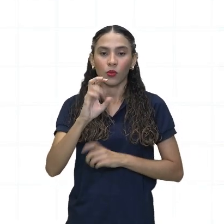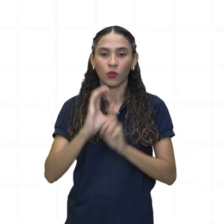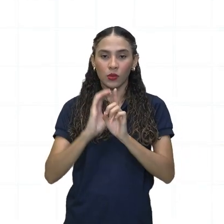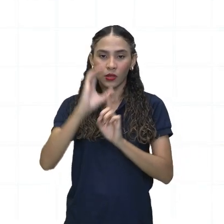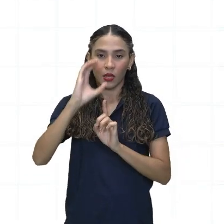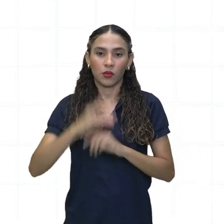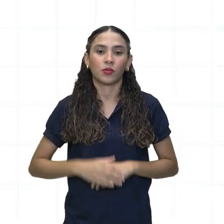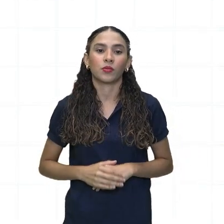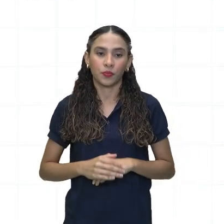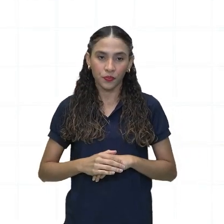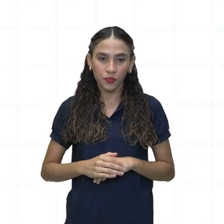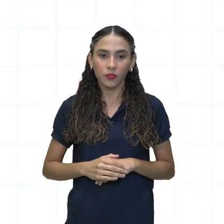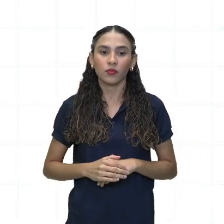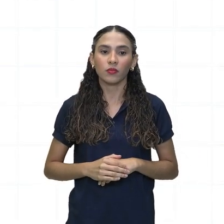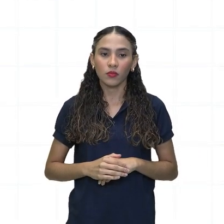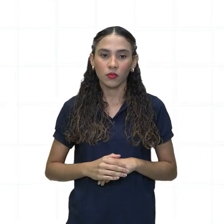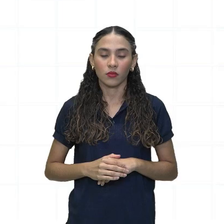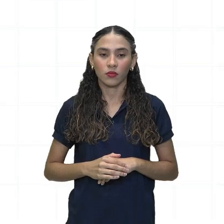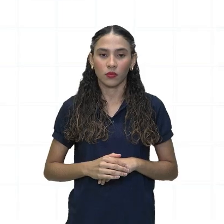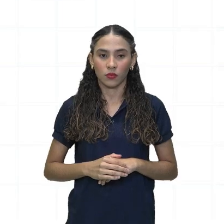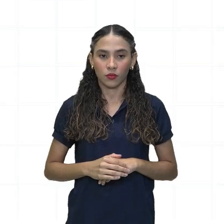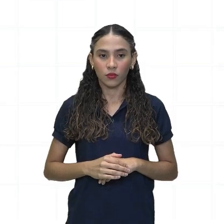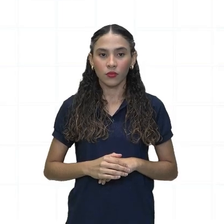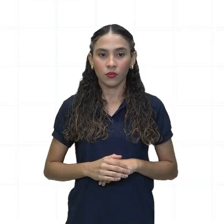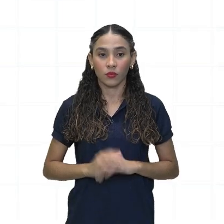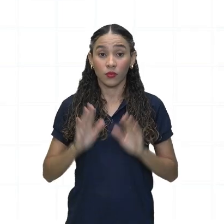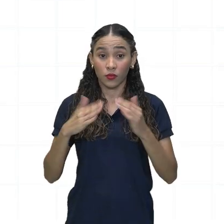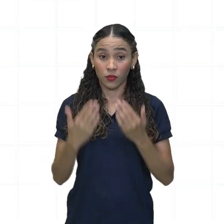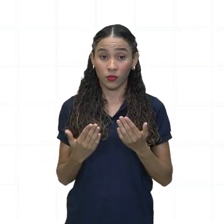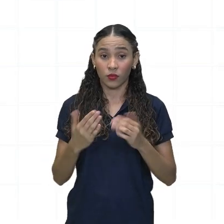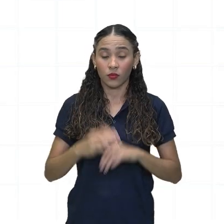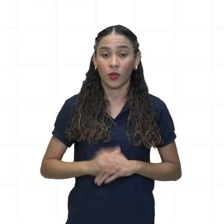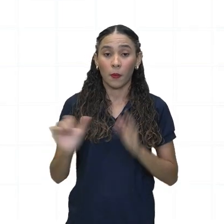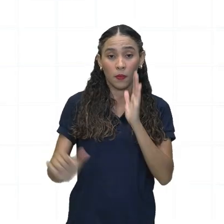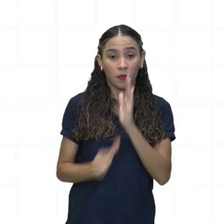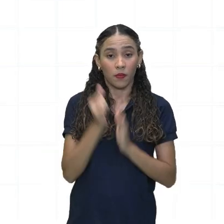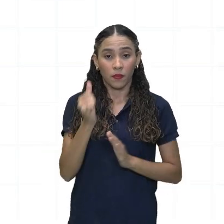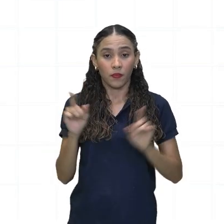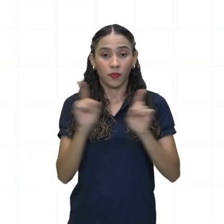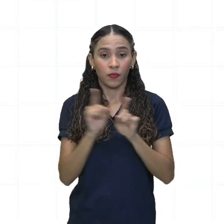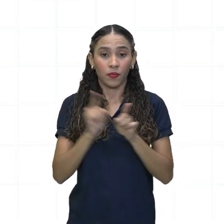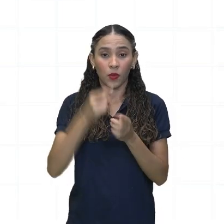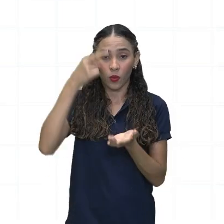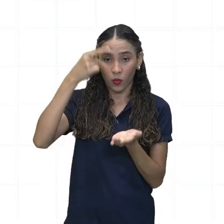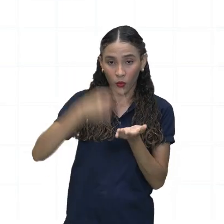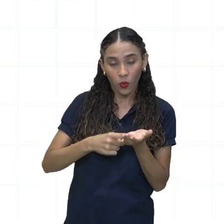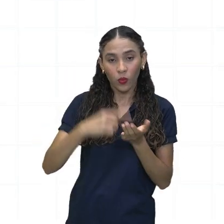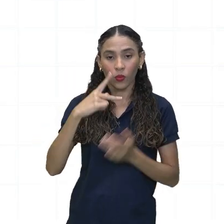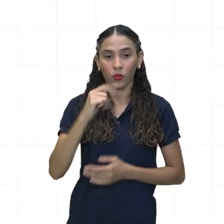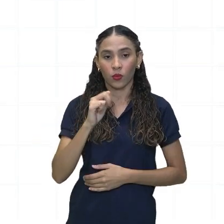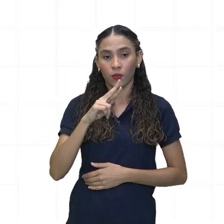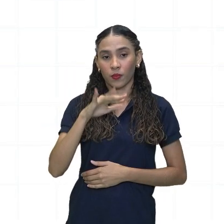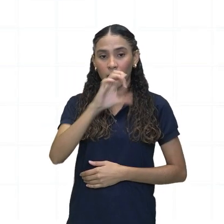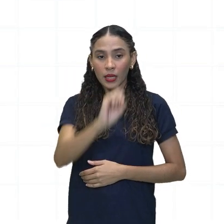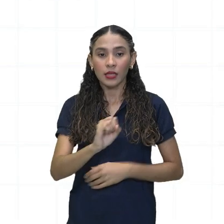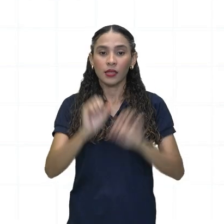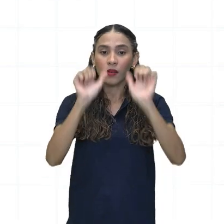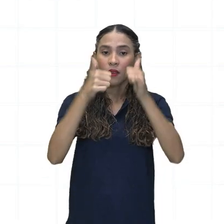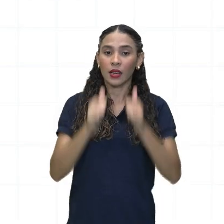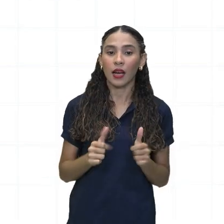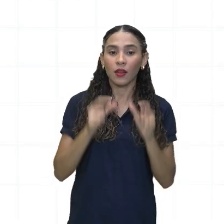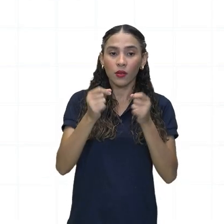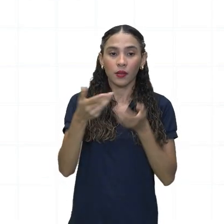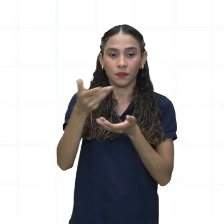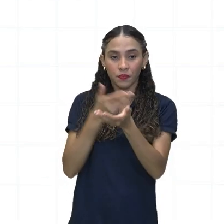Celsius, acima dos níveis pré-industriais. Ou seja, pela primeira vez desde o Acordo de Paris, serão avaliadas